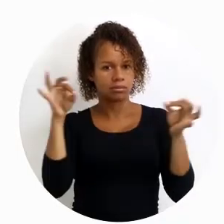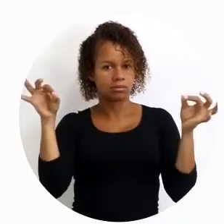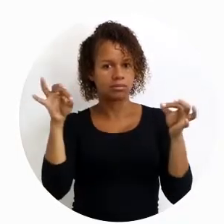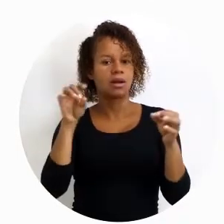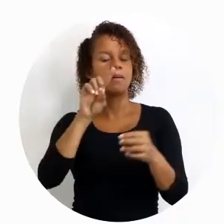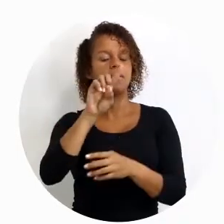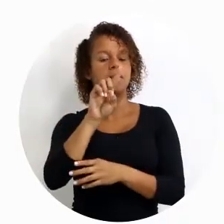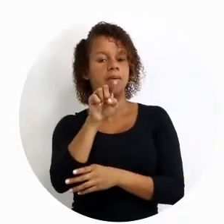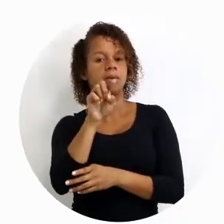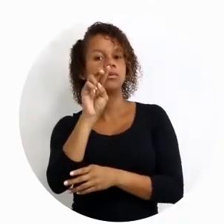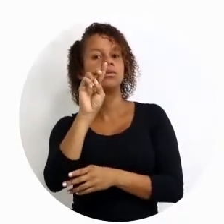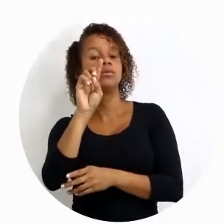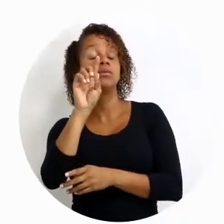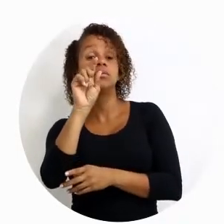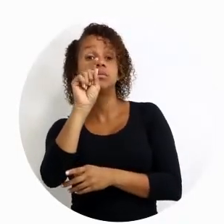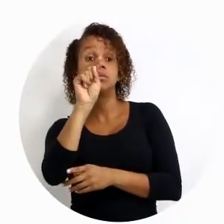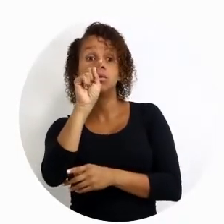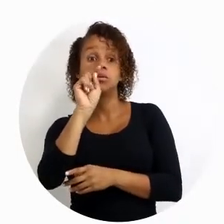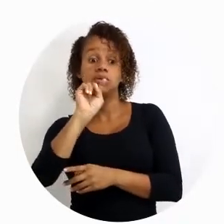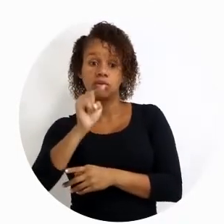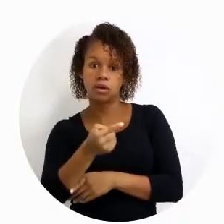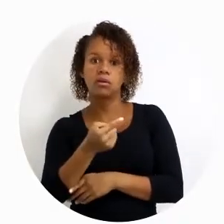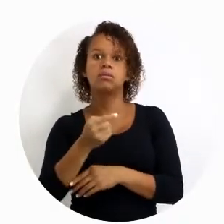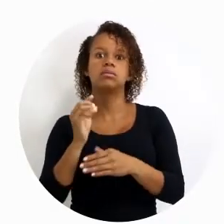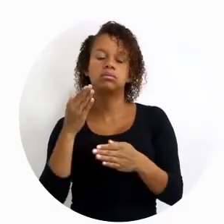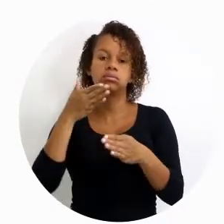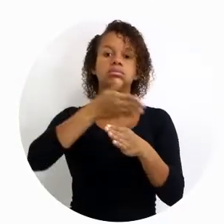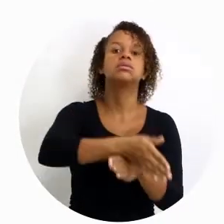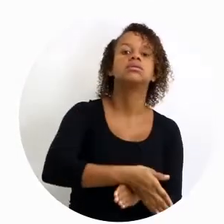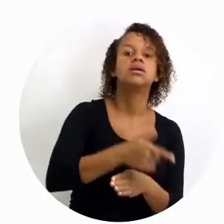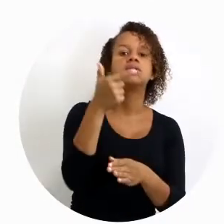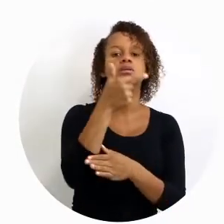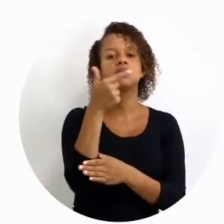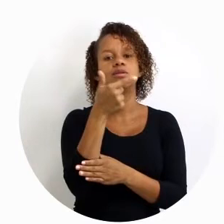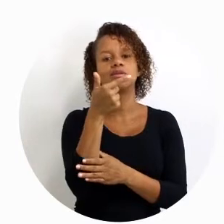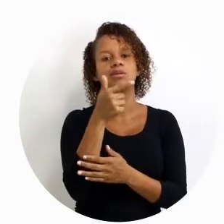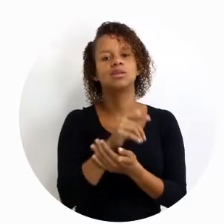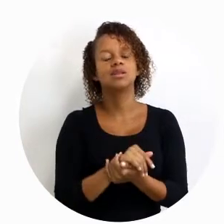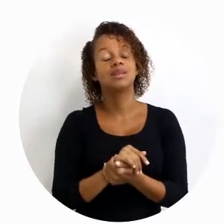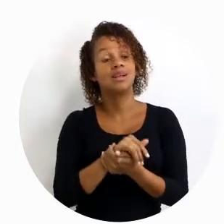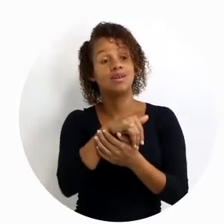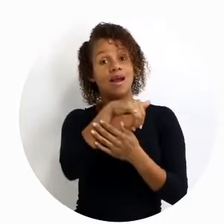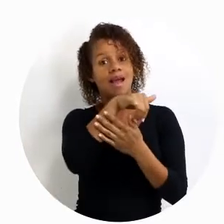3,50, ponto vírgula, para dar entrada na segunda dimensão no